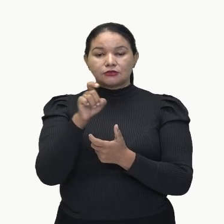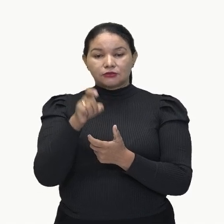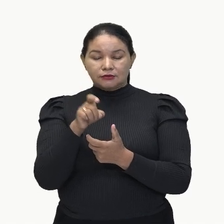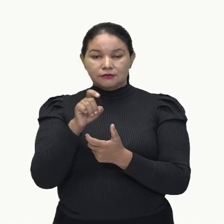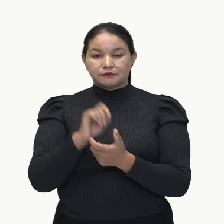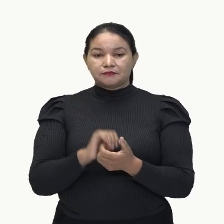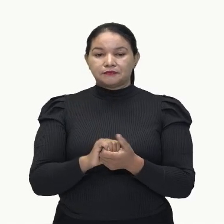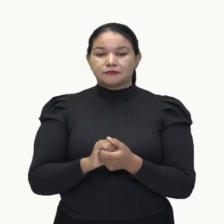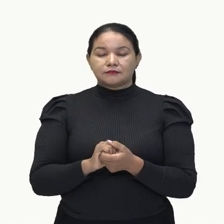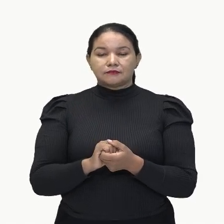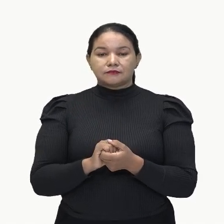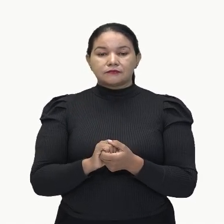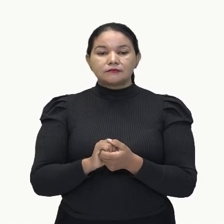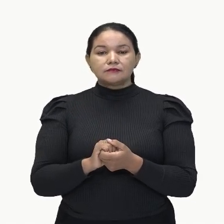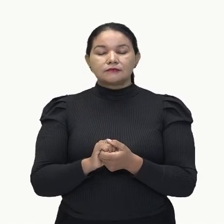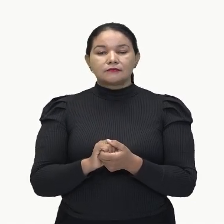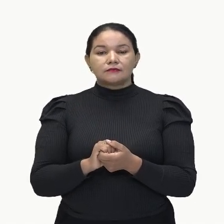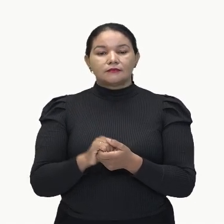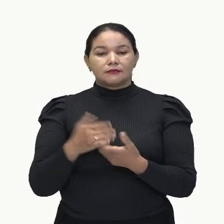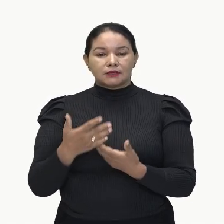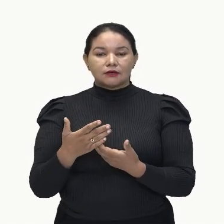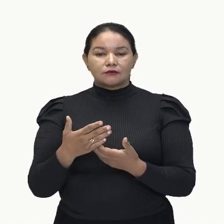inale palol